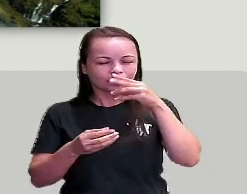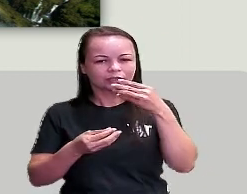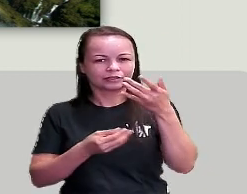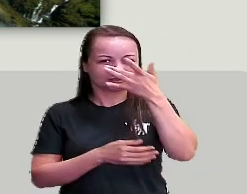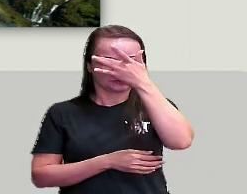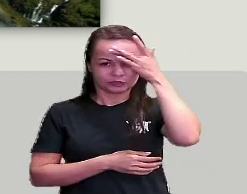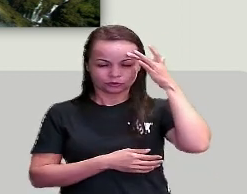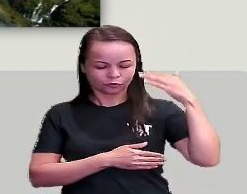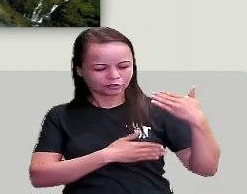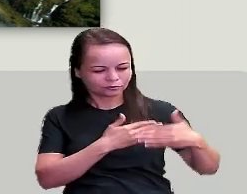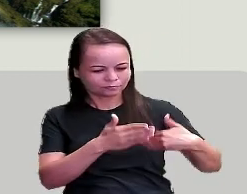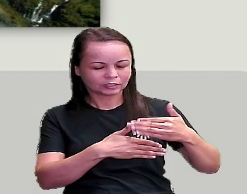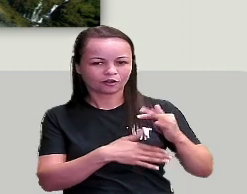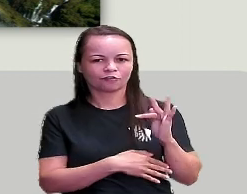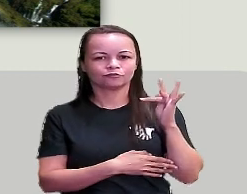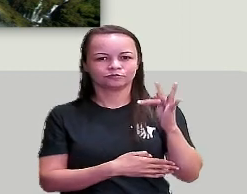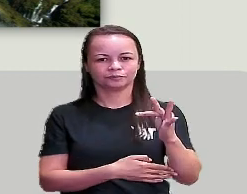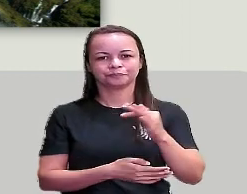virão.